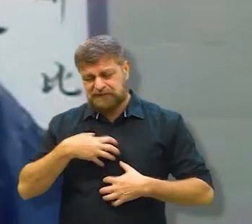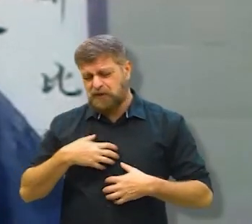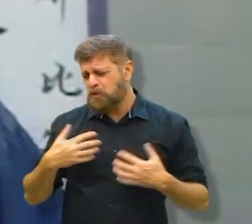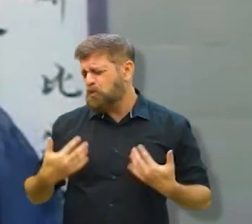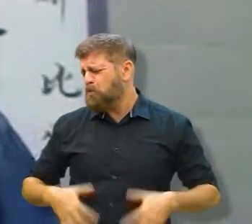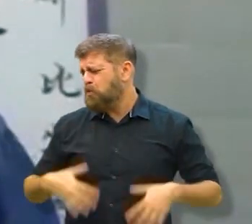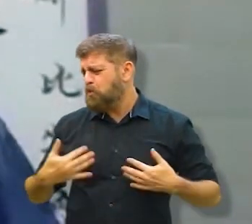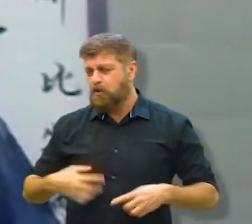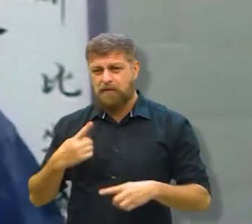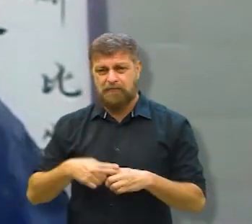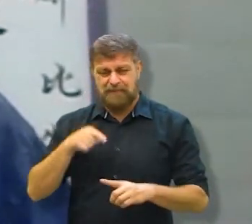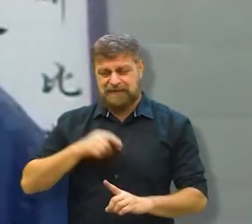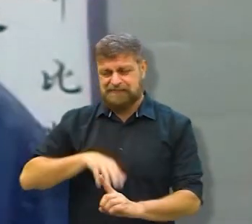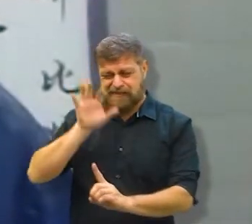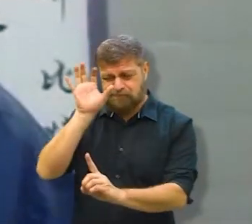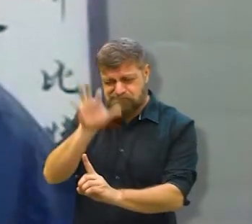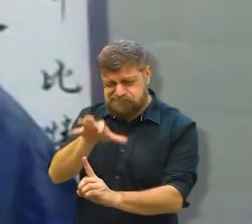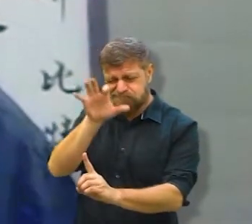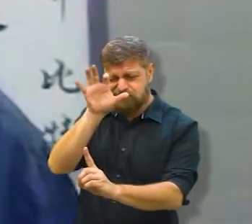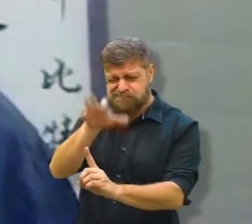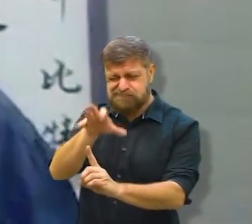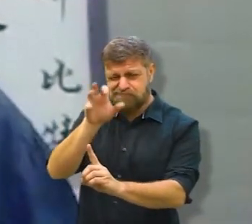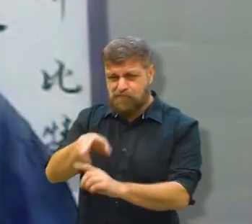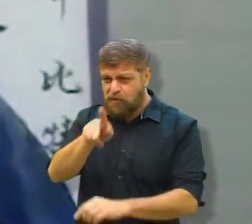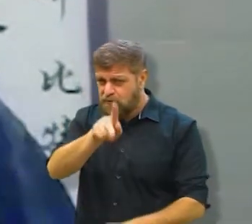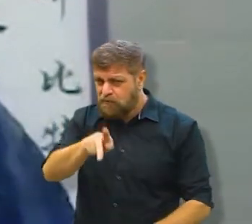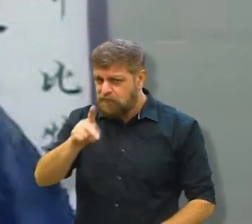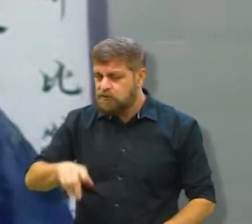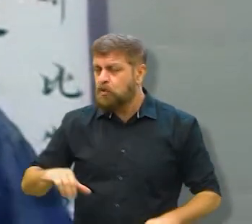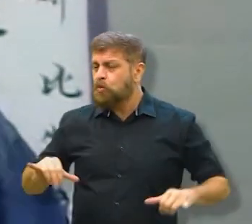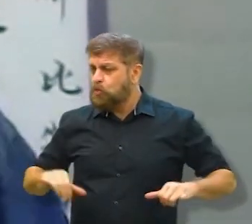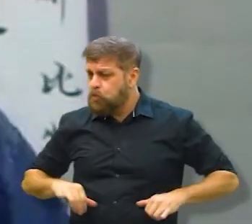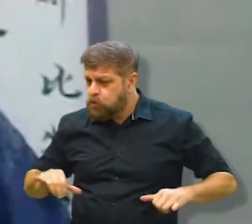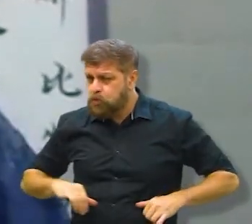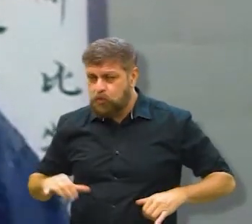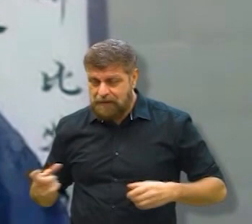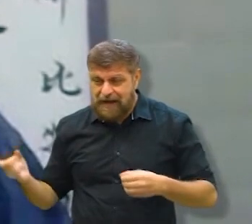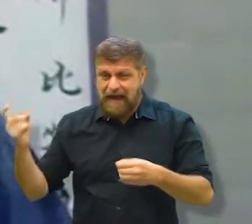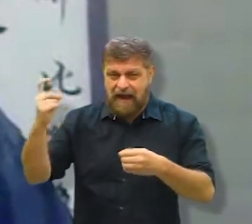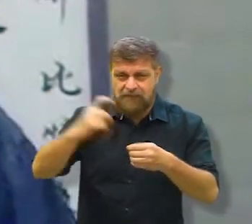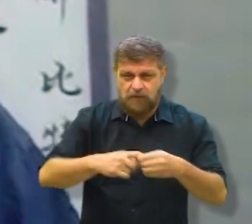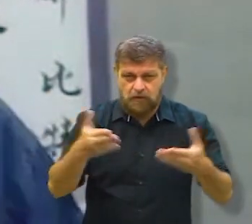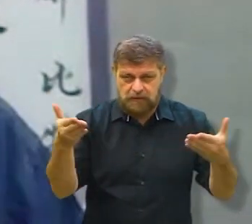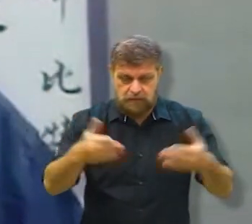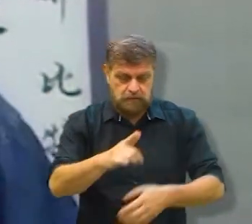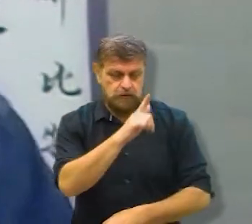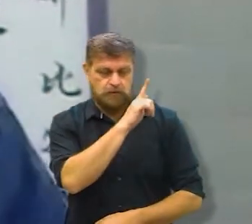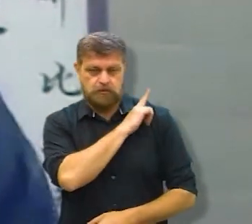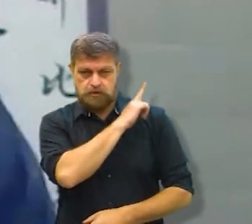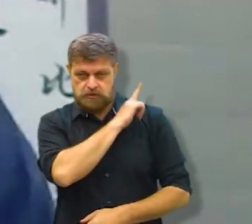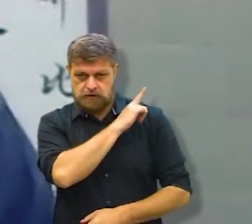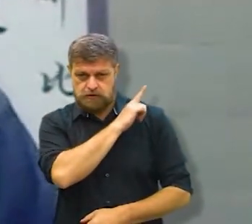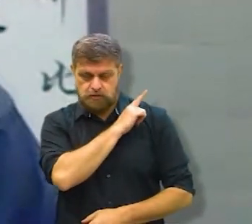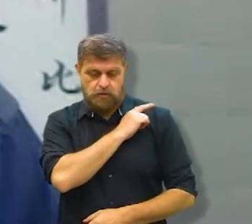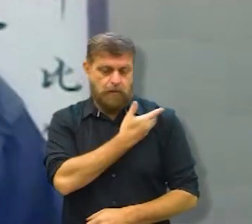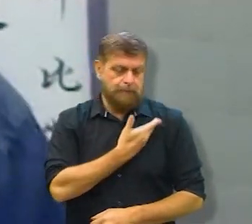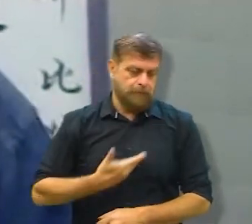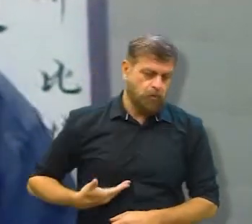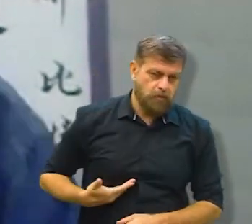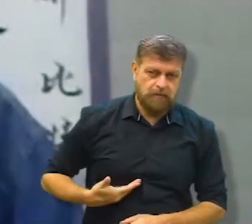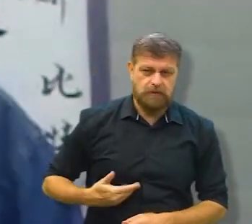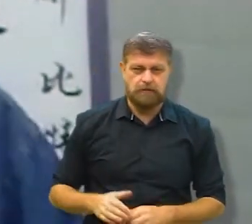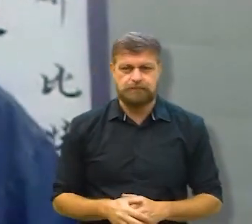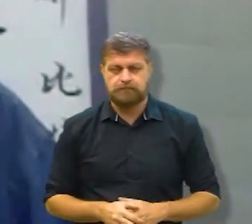estão angustiados, porque o peso que foi dado a eles foi muito grande. Nessa retomada, os gestores, sejam os